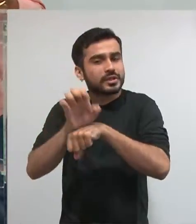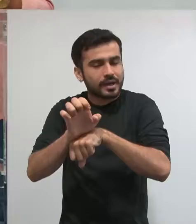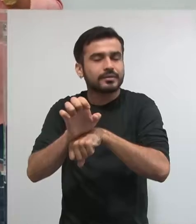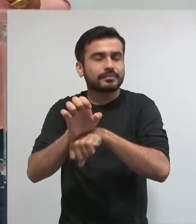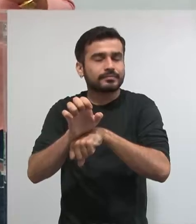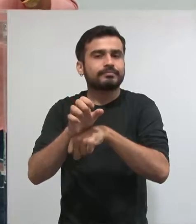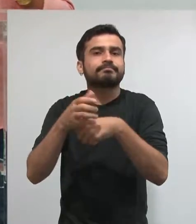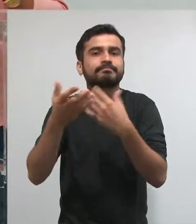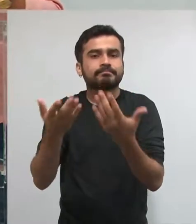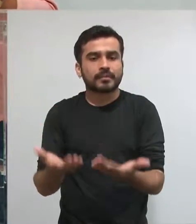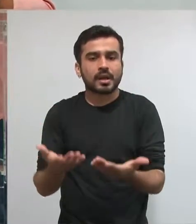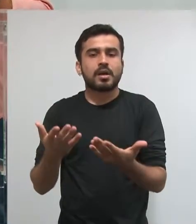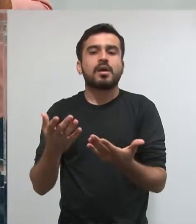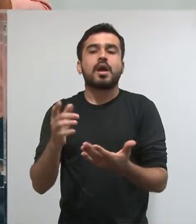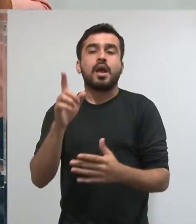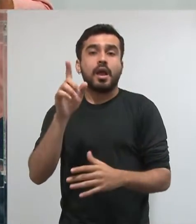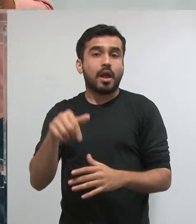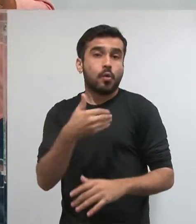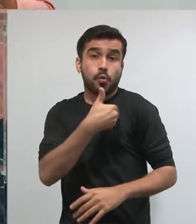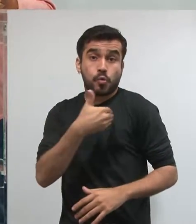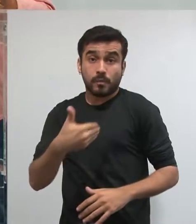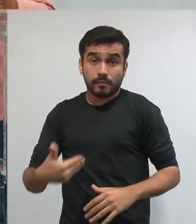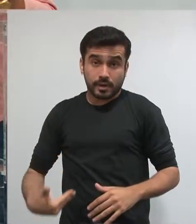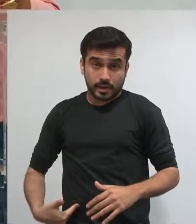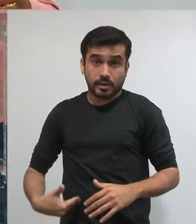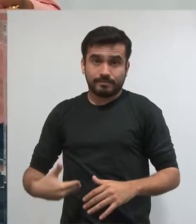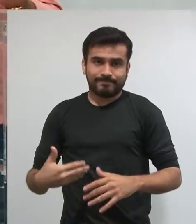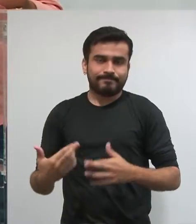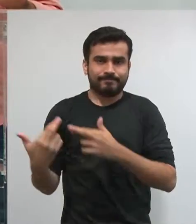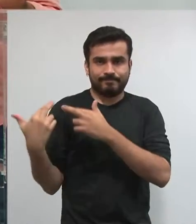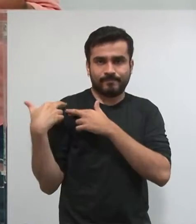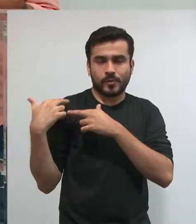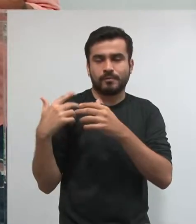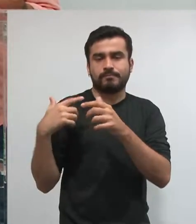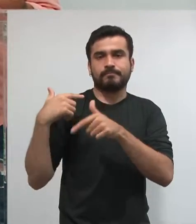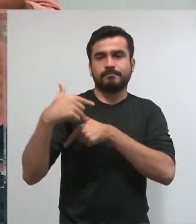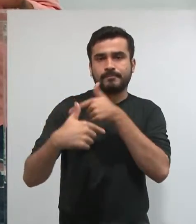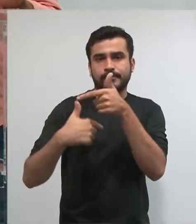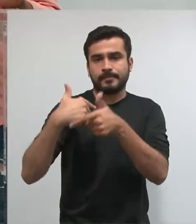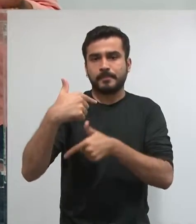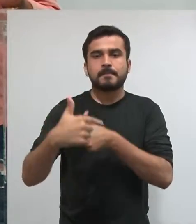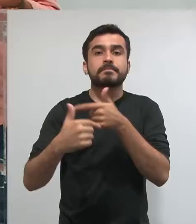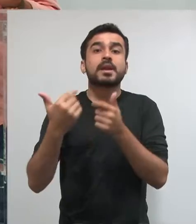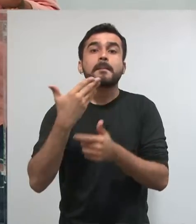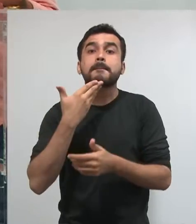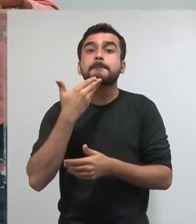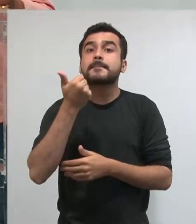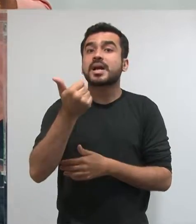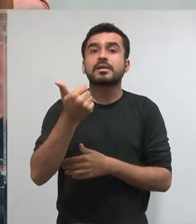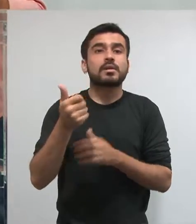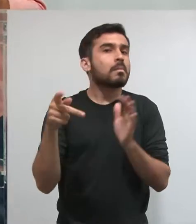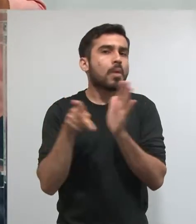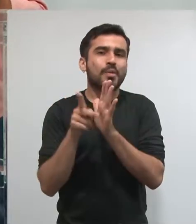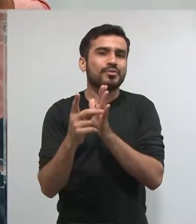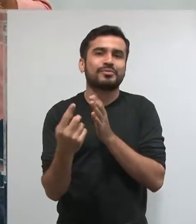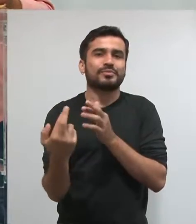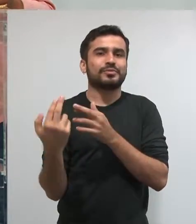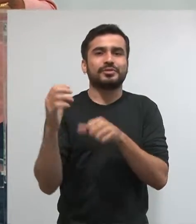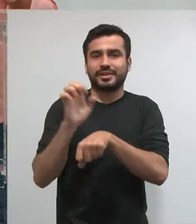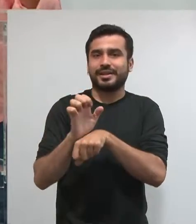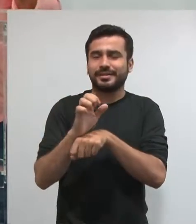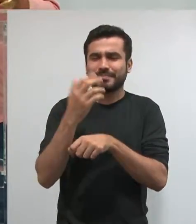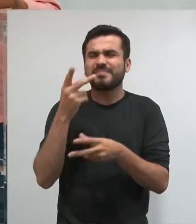uma atividade de Estado que é voltada para a melhoria de atuação do próprio Estado.